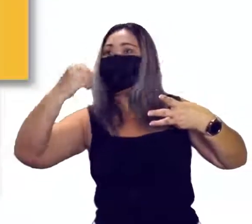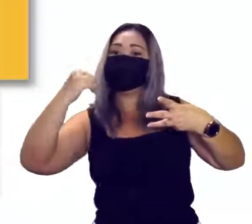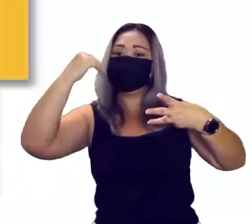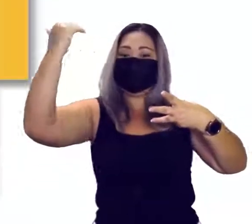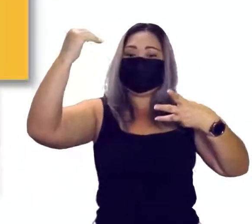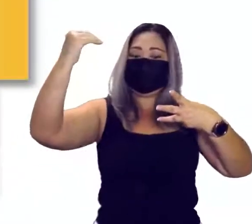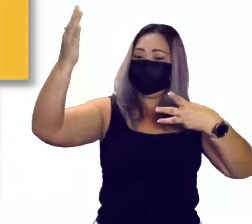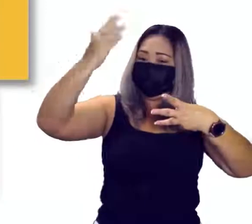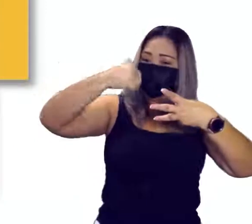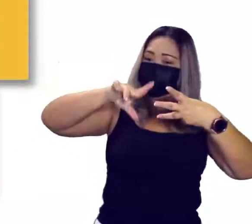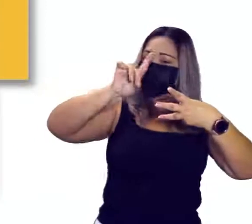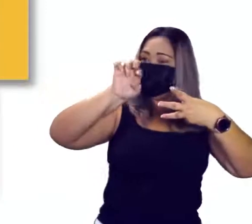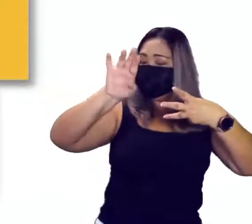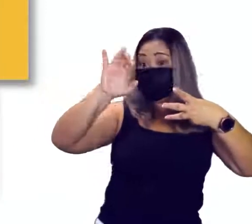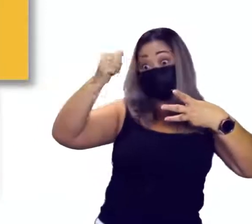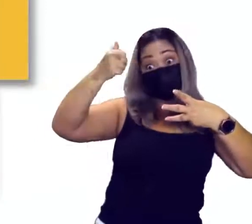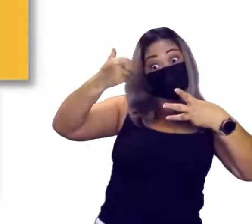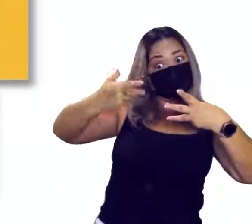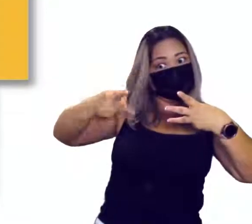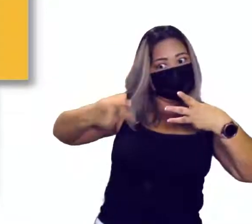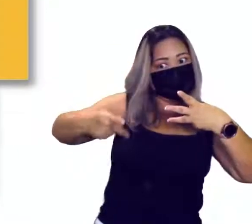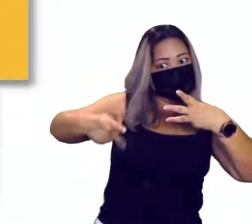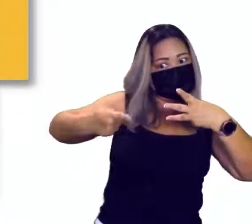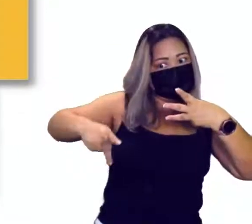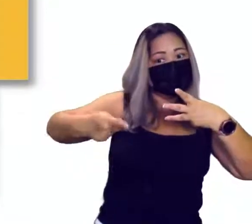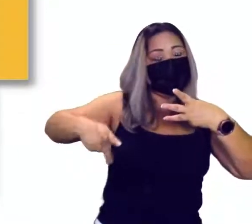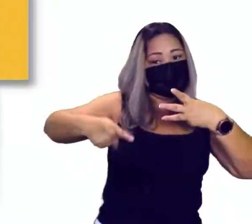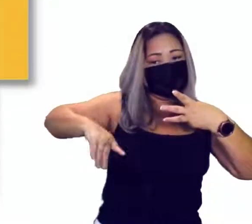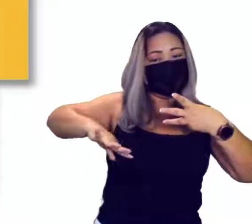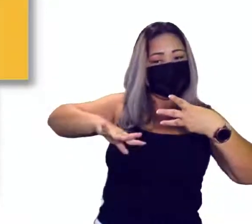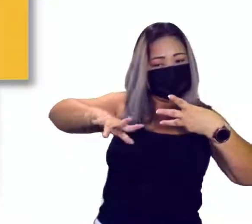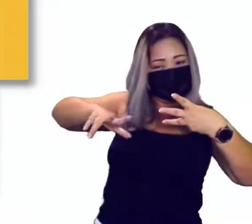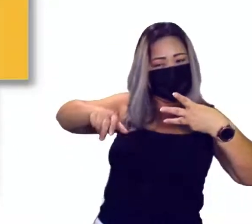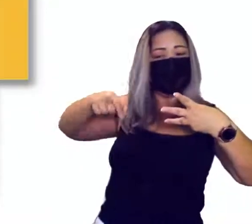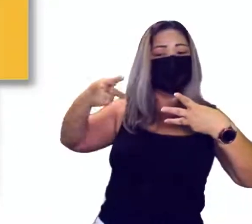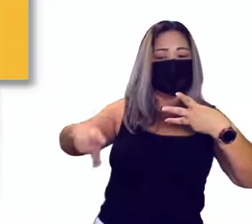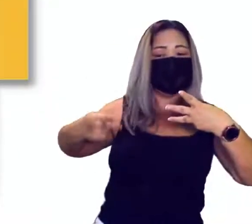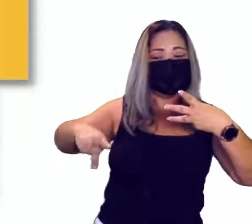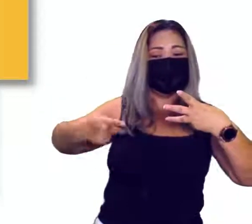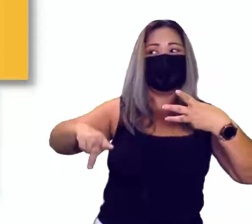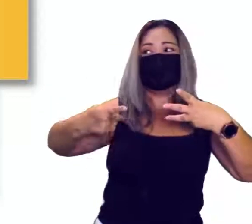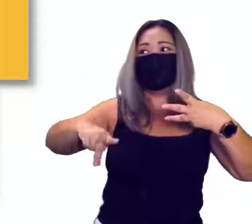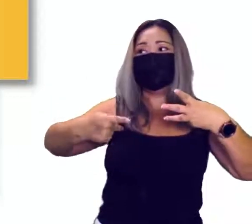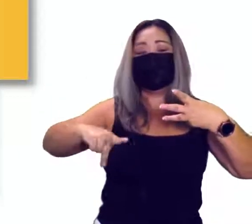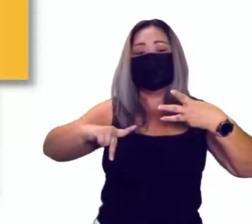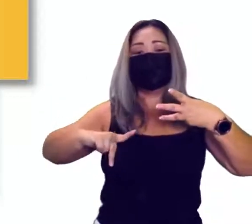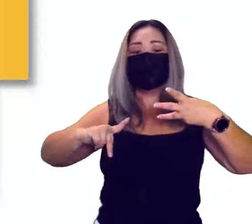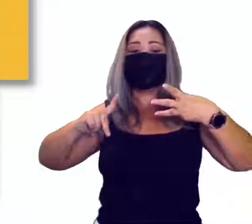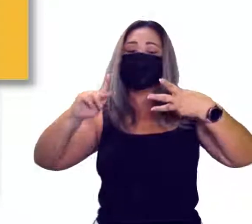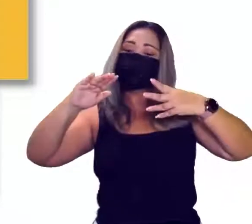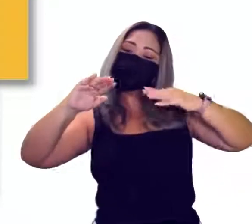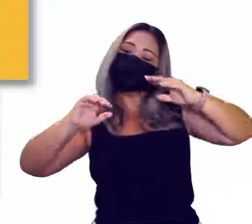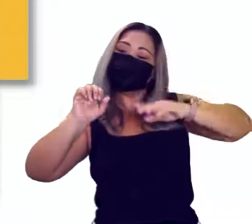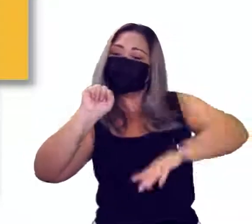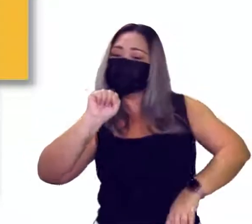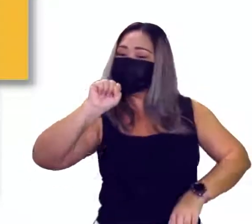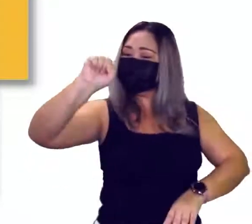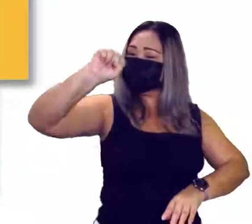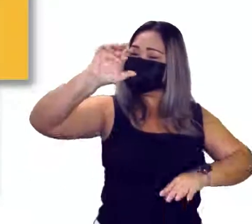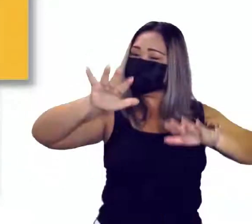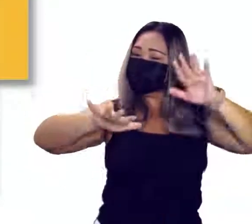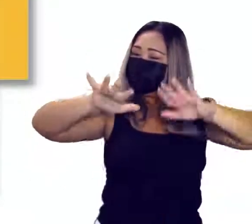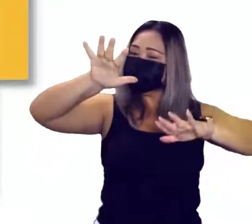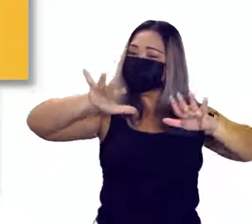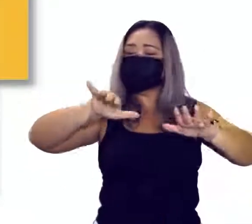Deuses inferiores, aqueles lá de baixo. Nossa, até no mundo dos deuses temos isso, né? E os heróis, semideuses.